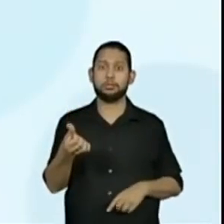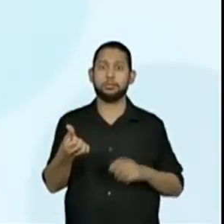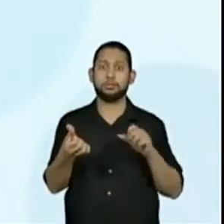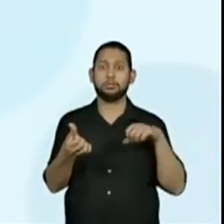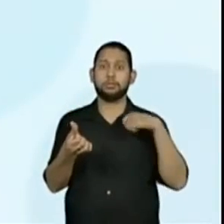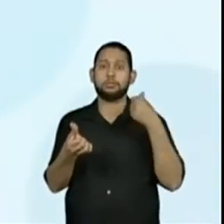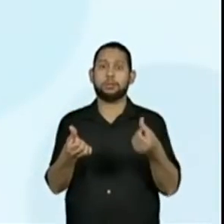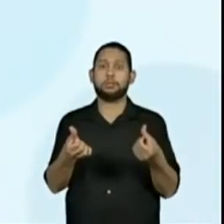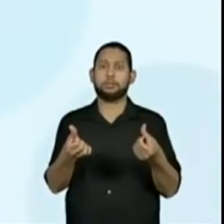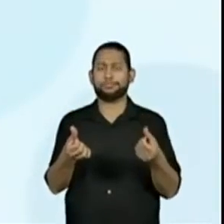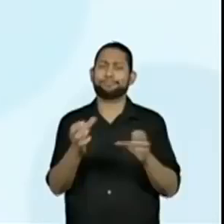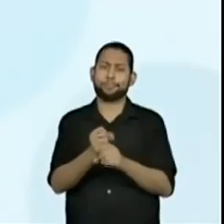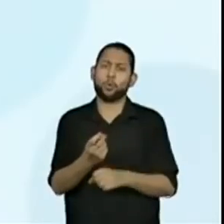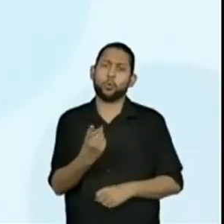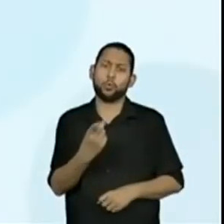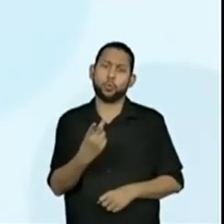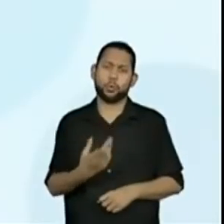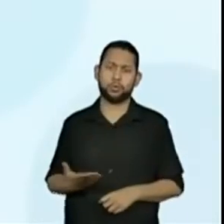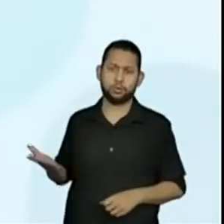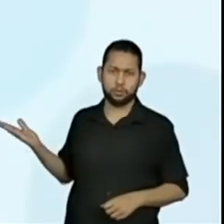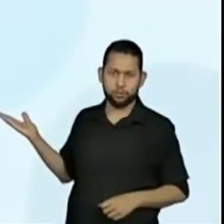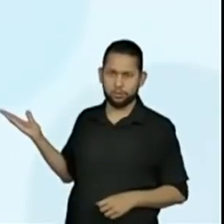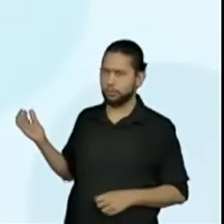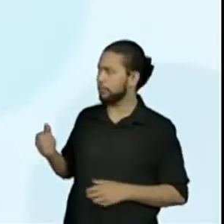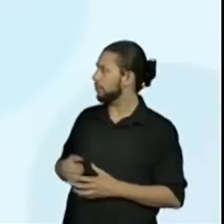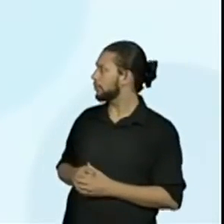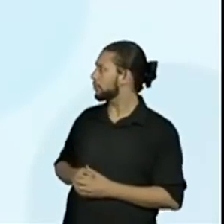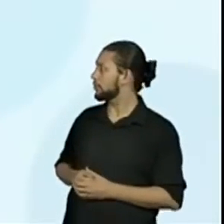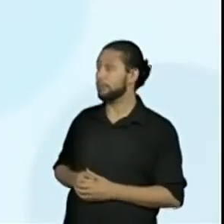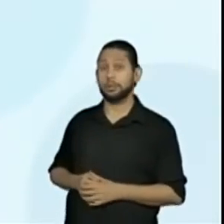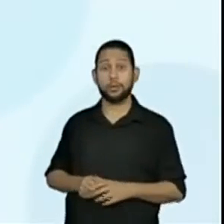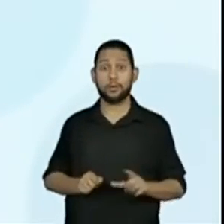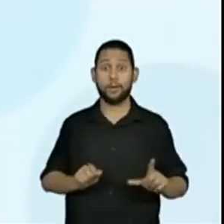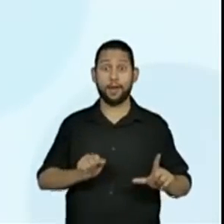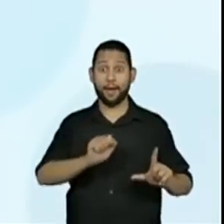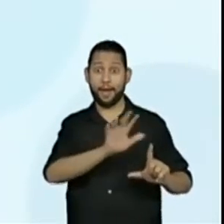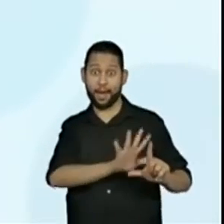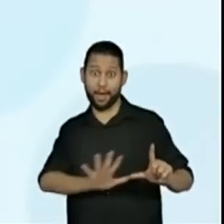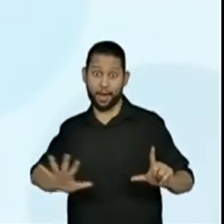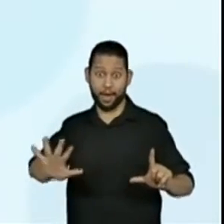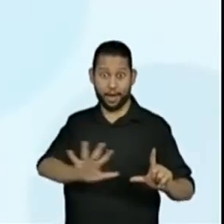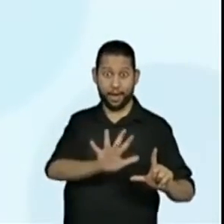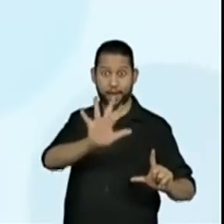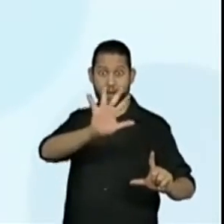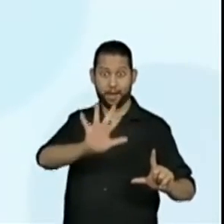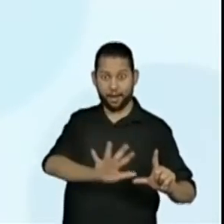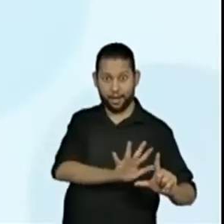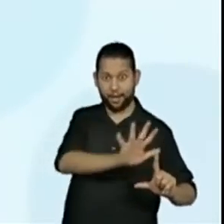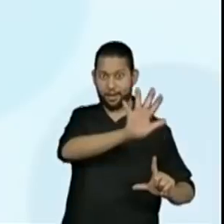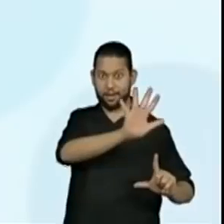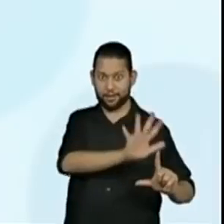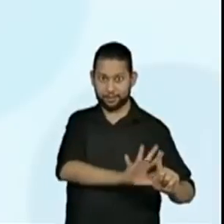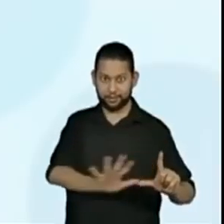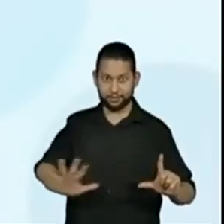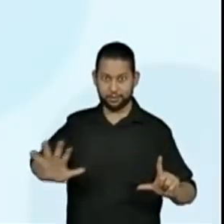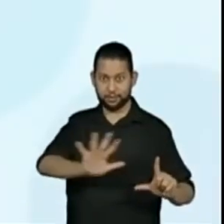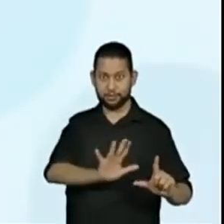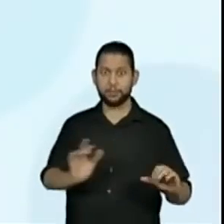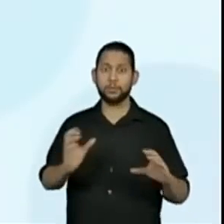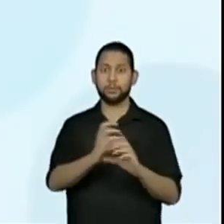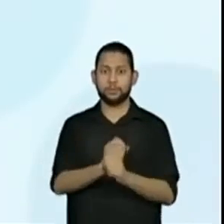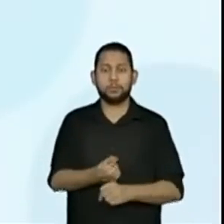colocar diretamente aqui o número 12 a minha área nesse caso é 60 M